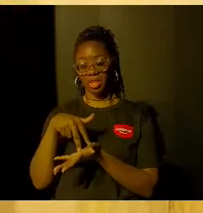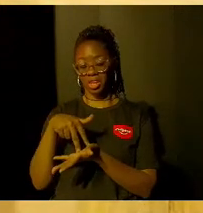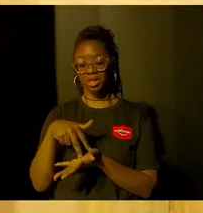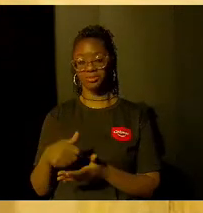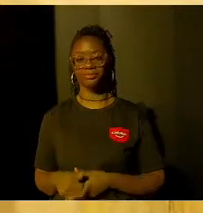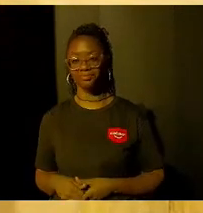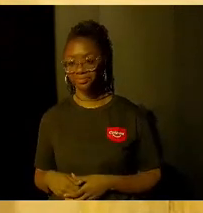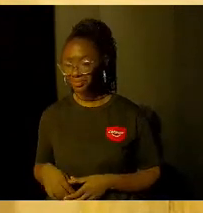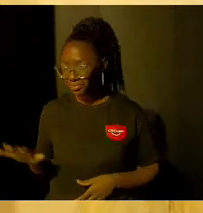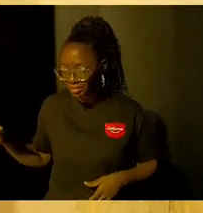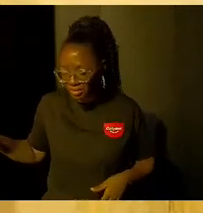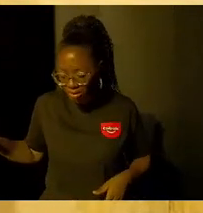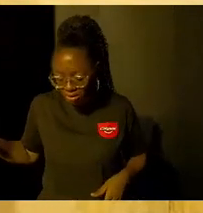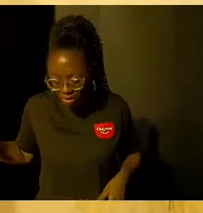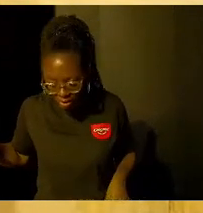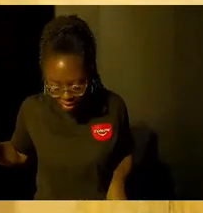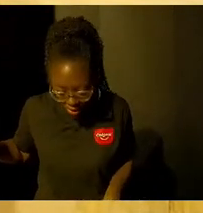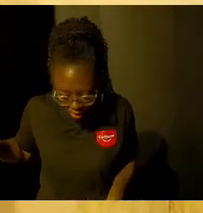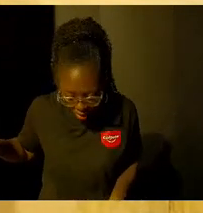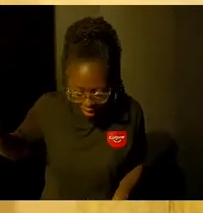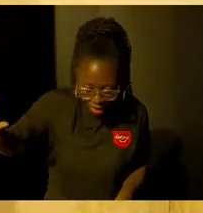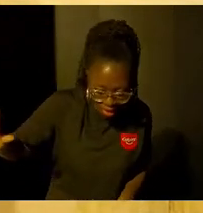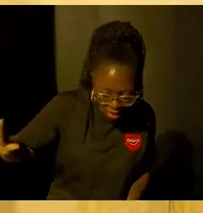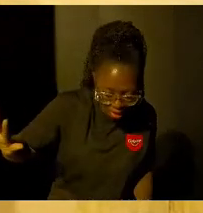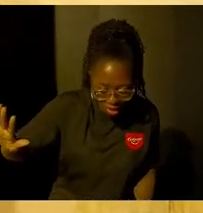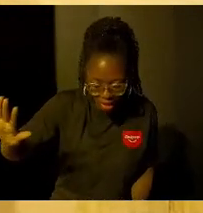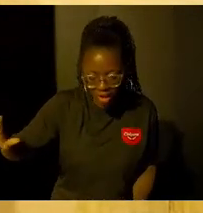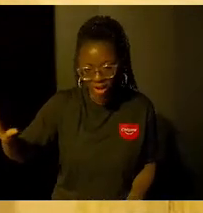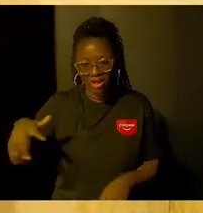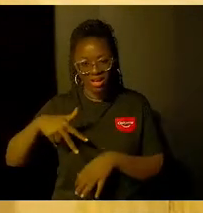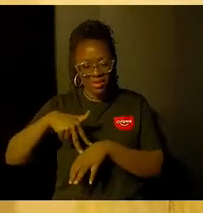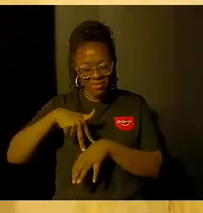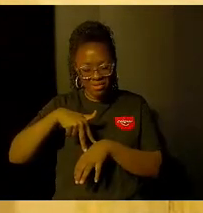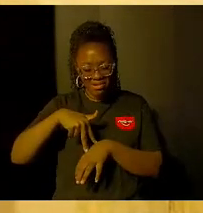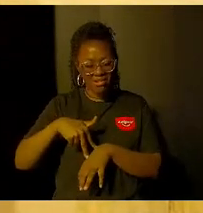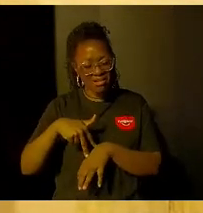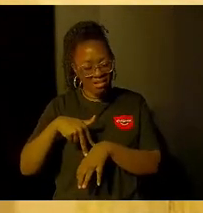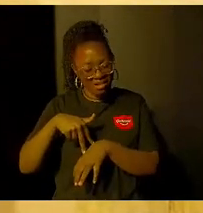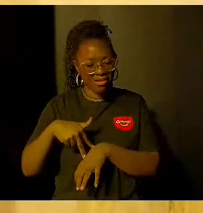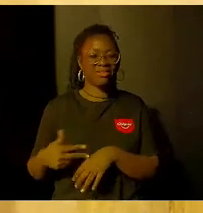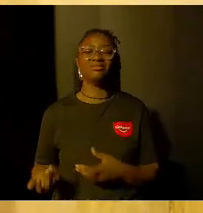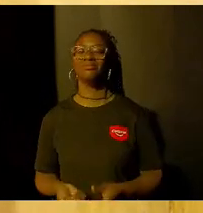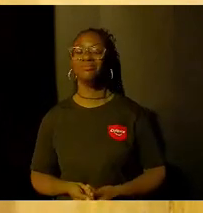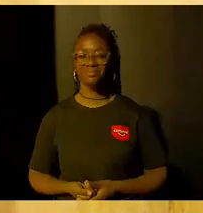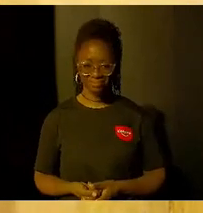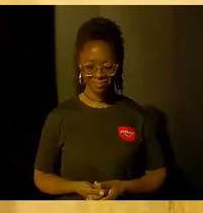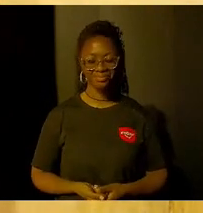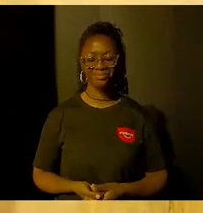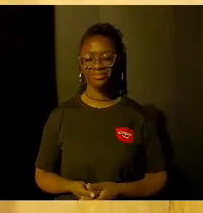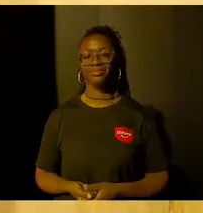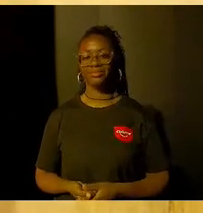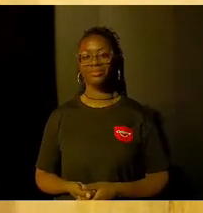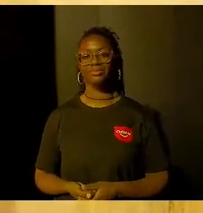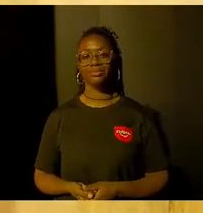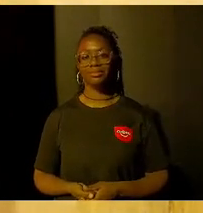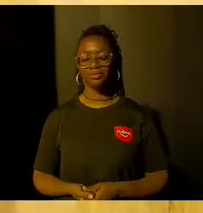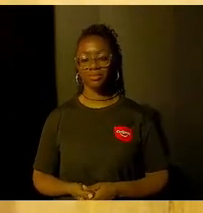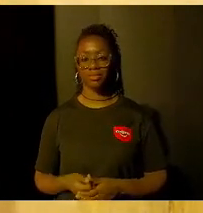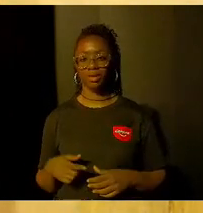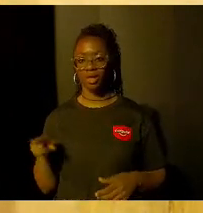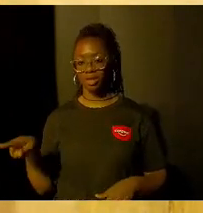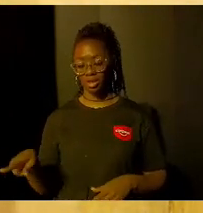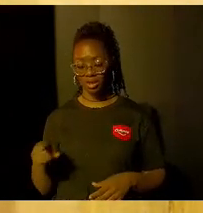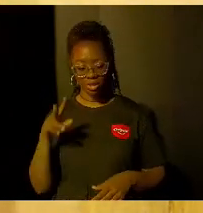se chorava na parede ou no que estivesse por perto as pernas bambiando fazia ablução matinal no tanque da área